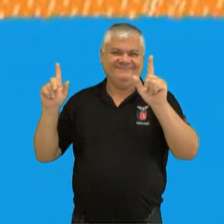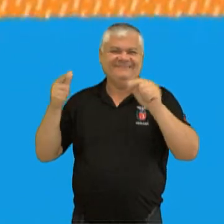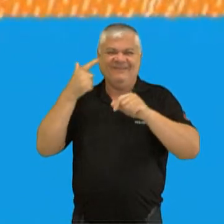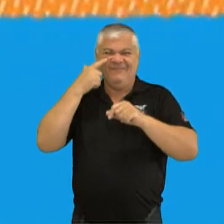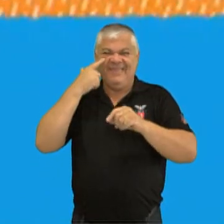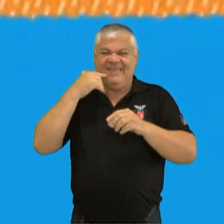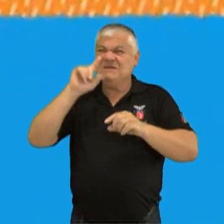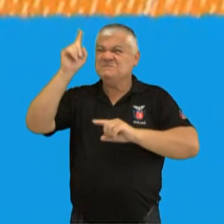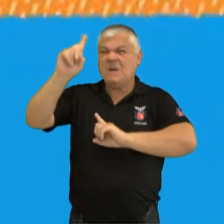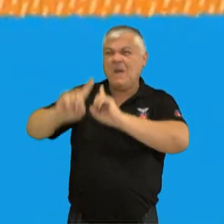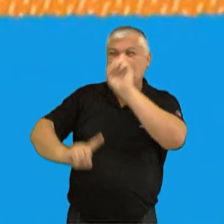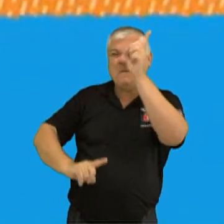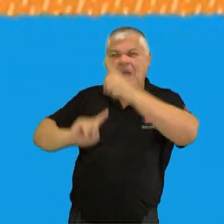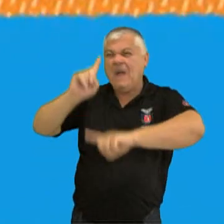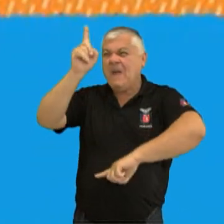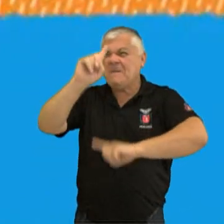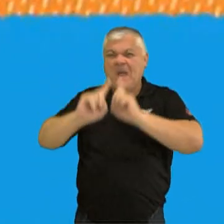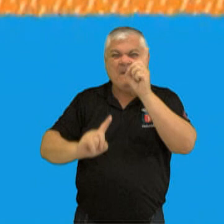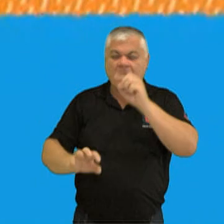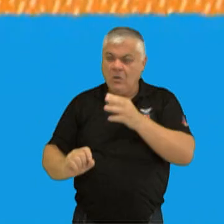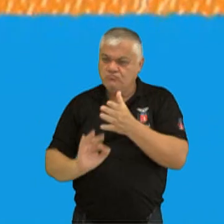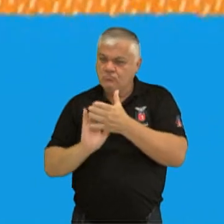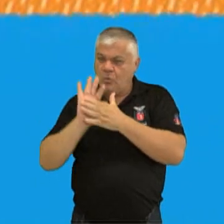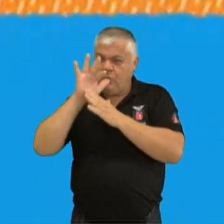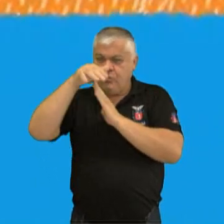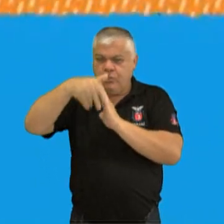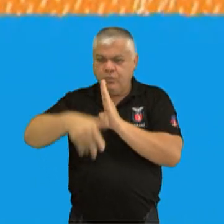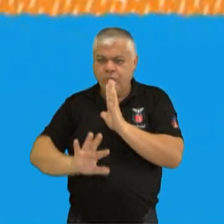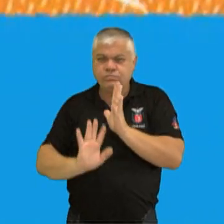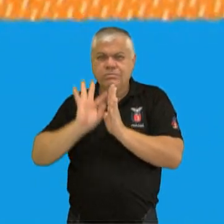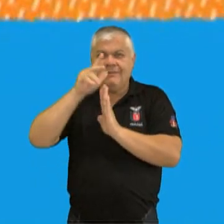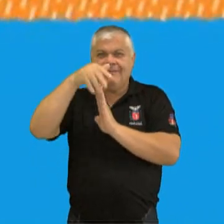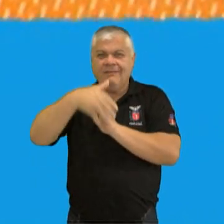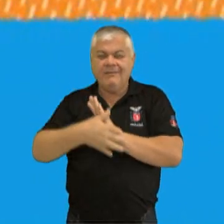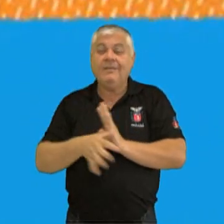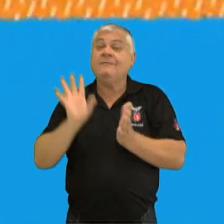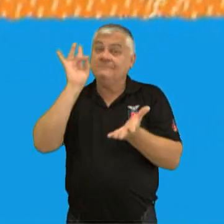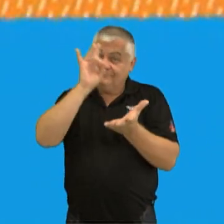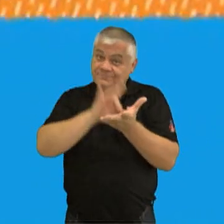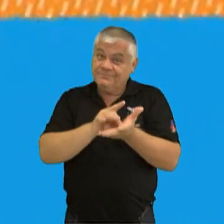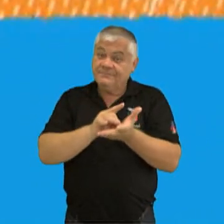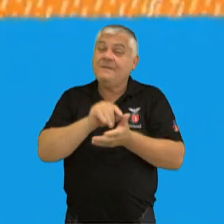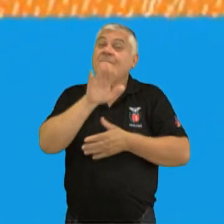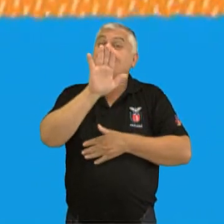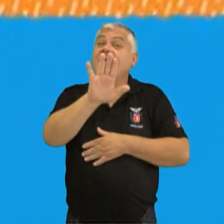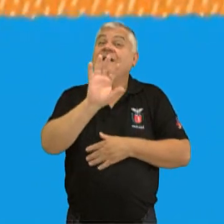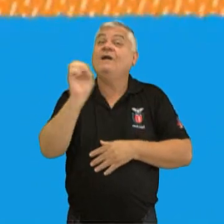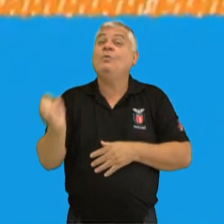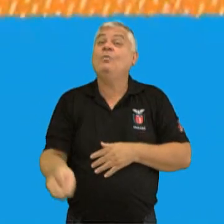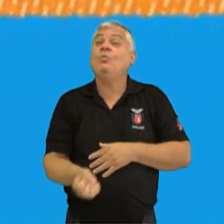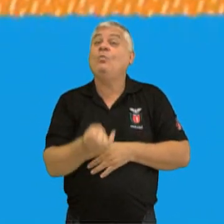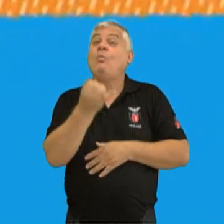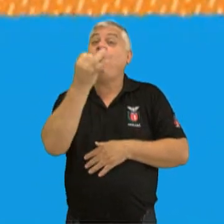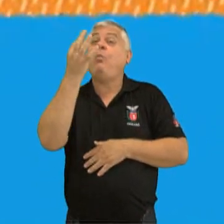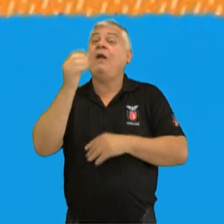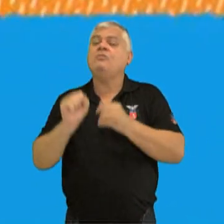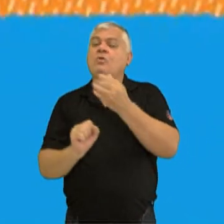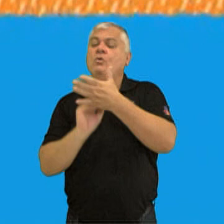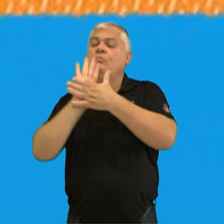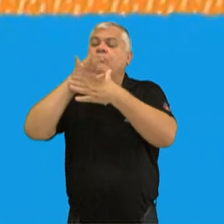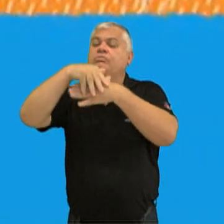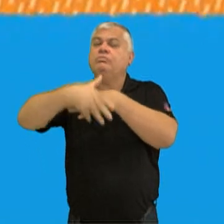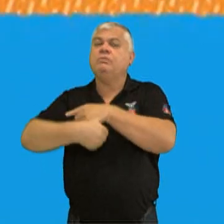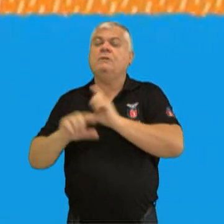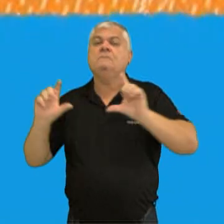temos vulcões que ainda entram em erupção? Com certeza, mas a quantidade de vulcões diminuiu,